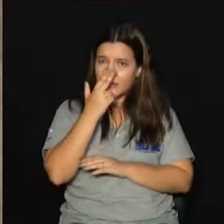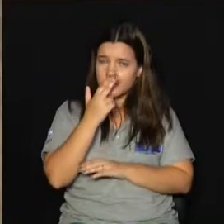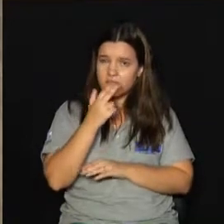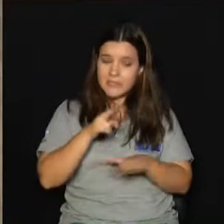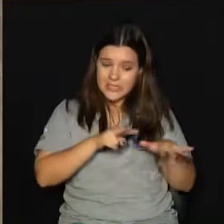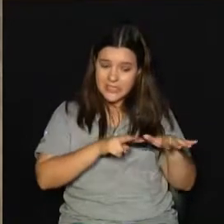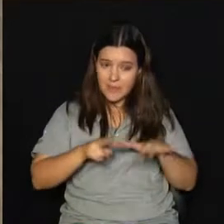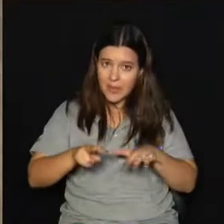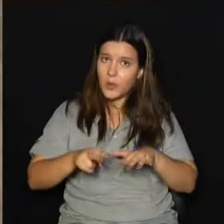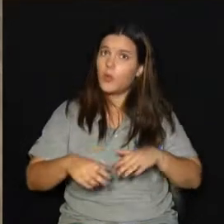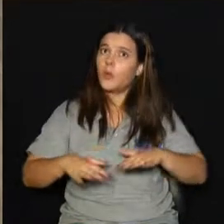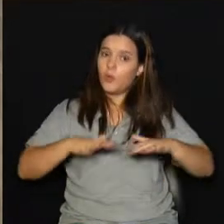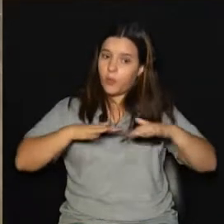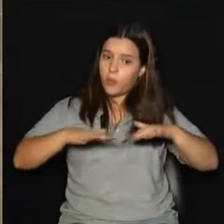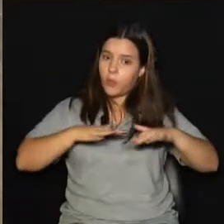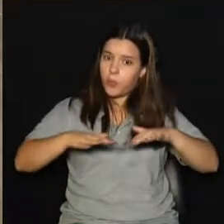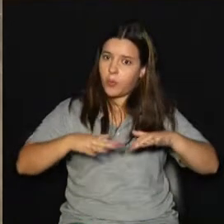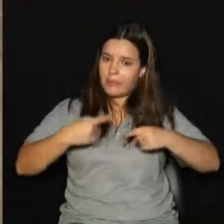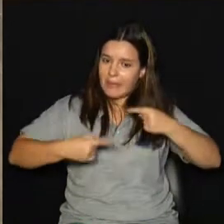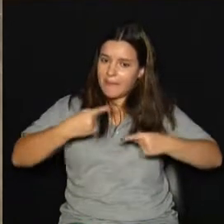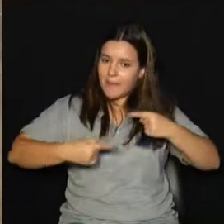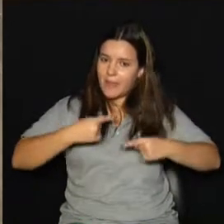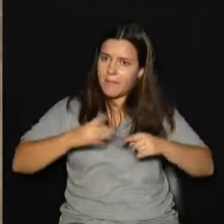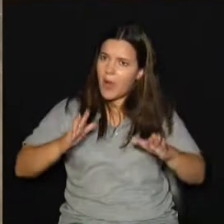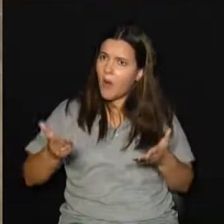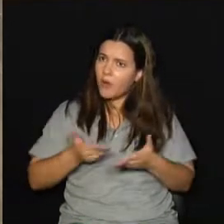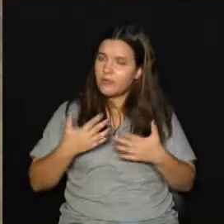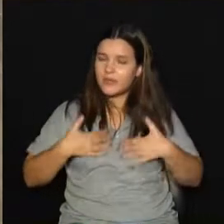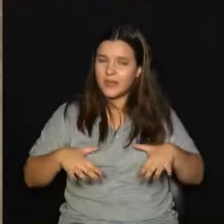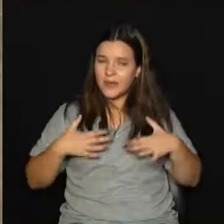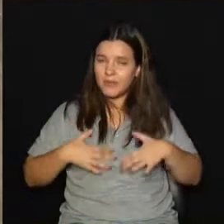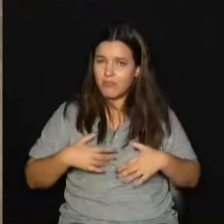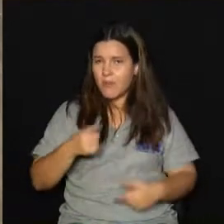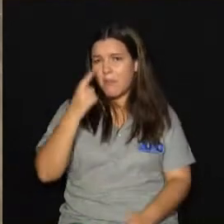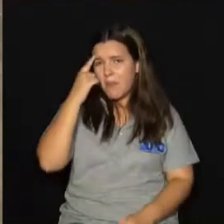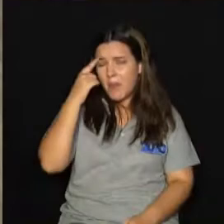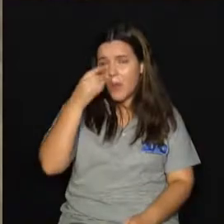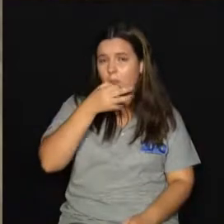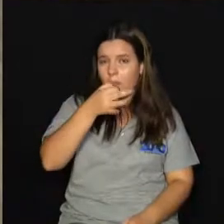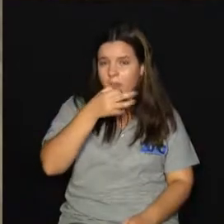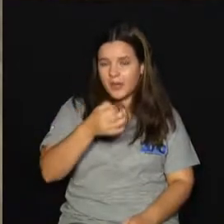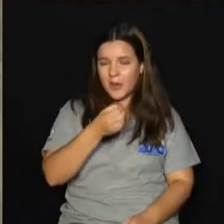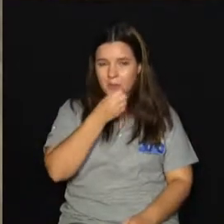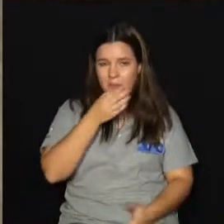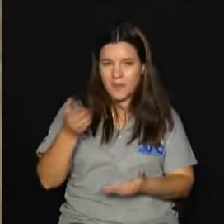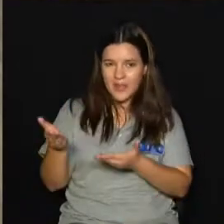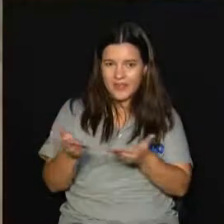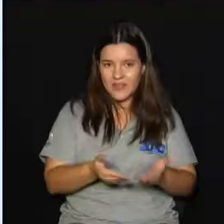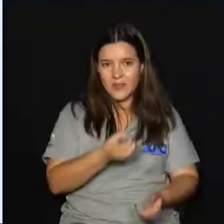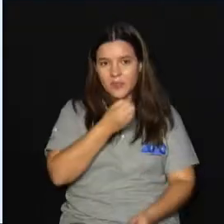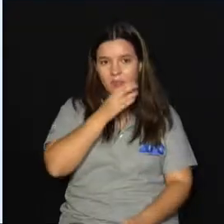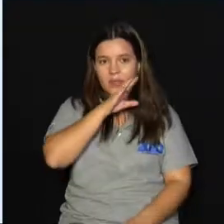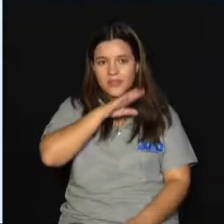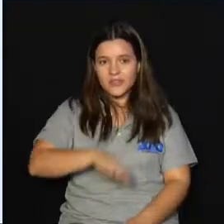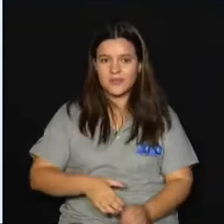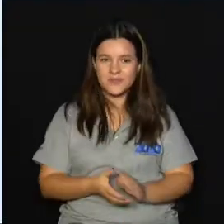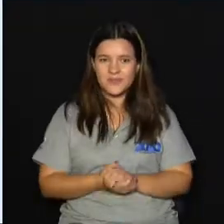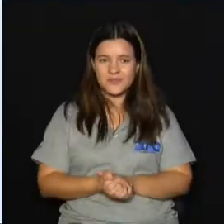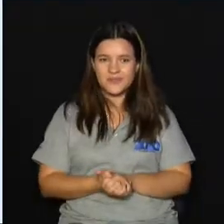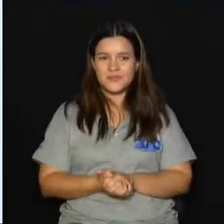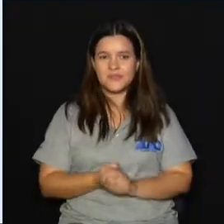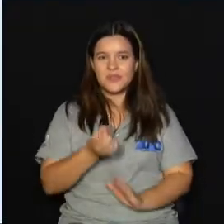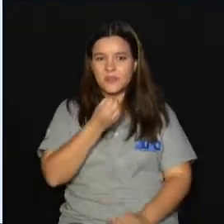gente teve uma semana bastante agitada? Seja bem-vinda e boa tarde. Boa tarde, Gabriel. Boa tarde a todos que